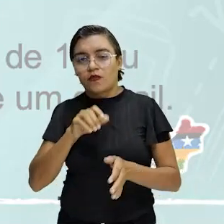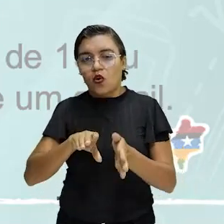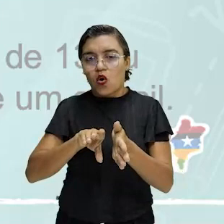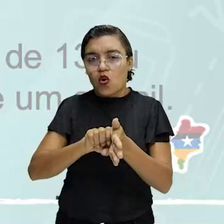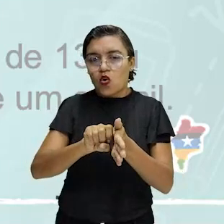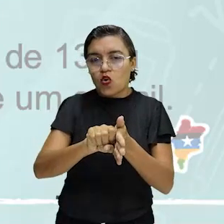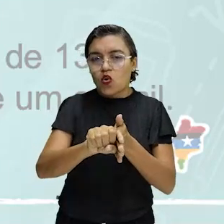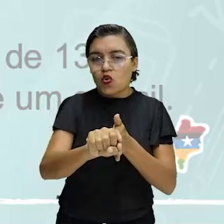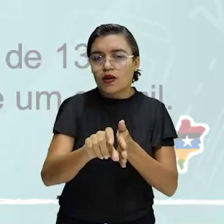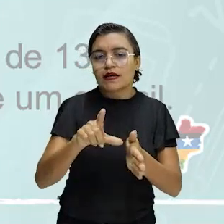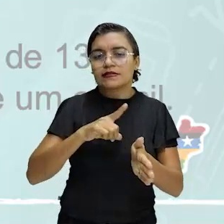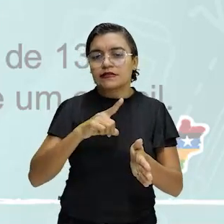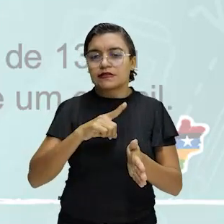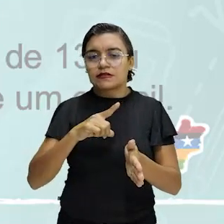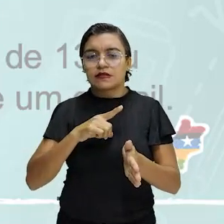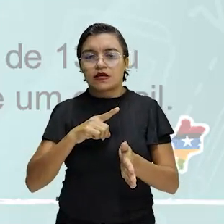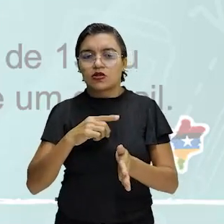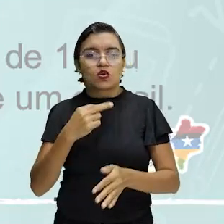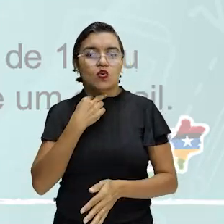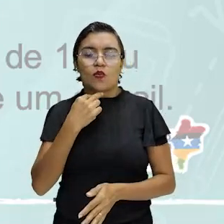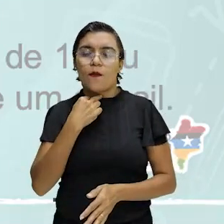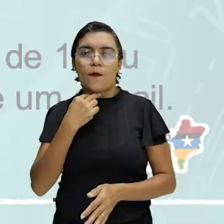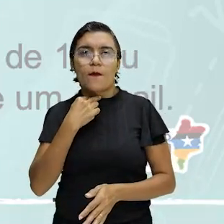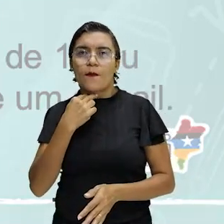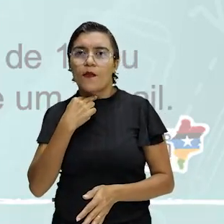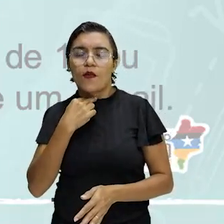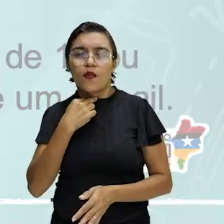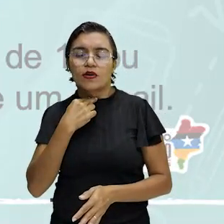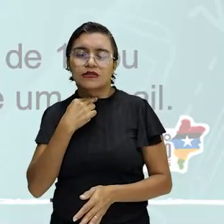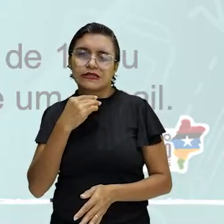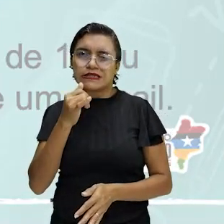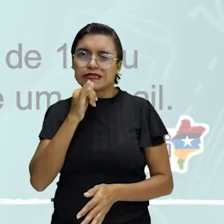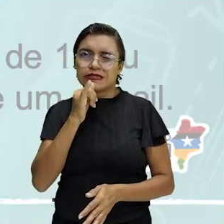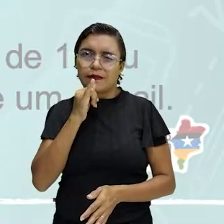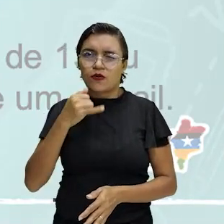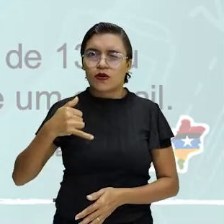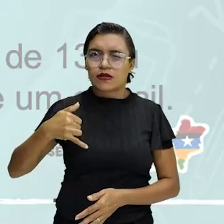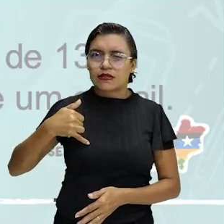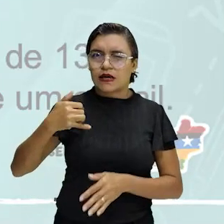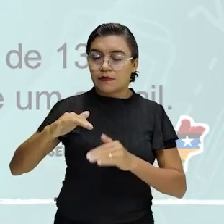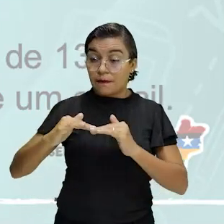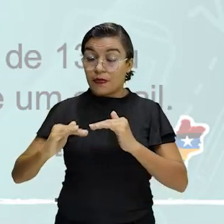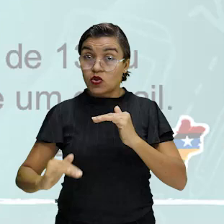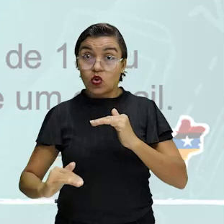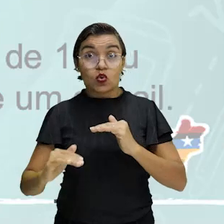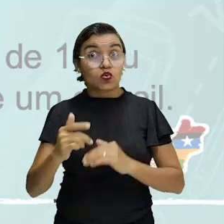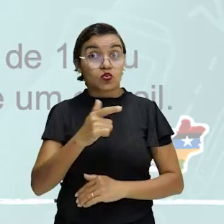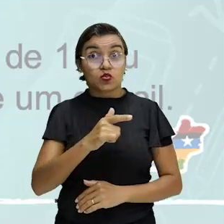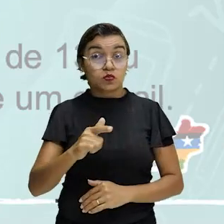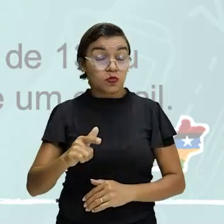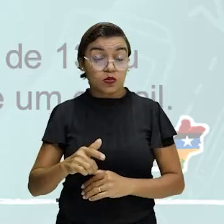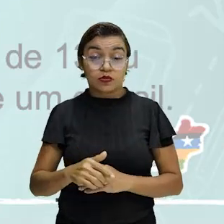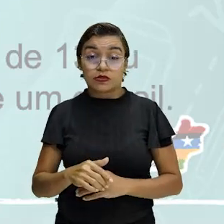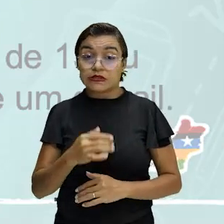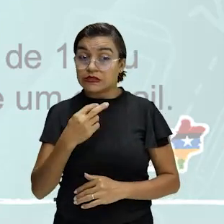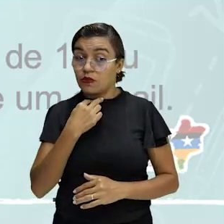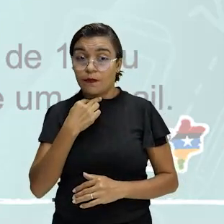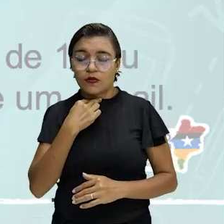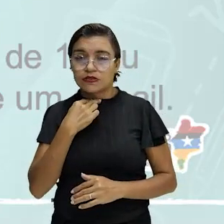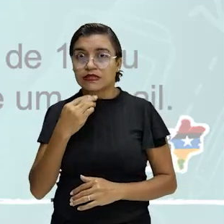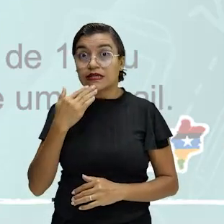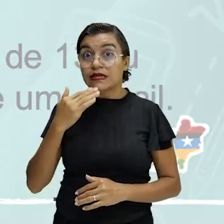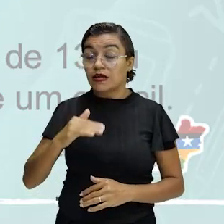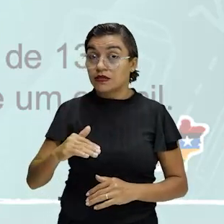e-mail, não podem ser acessadas por pessoas que tenham determinadas idades. Portanto, de acordo com a política da empresa, crianças